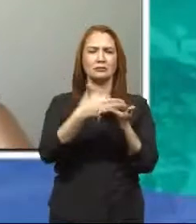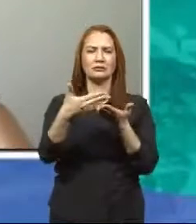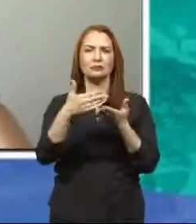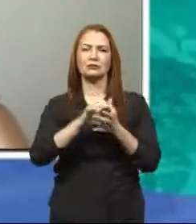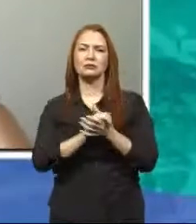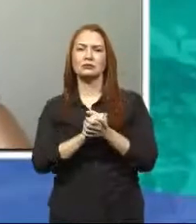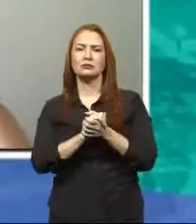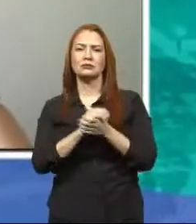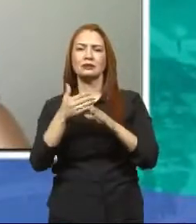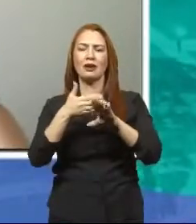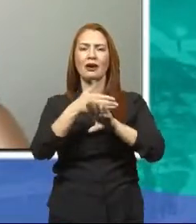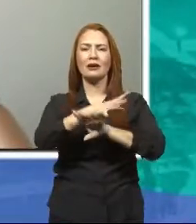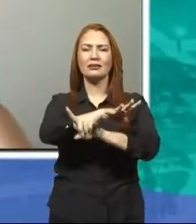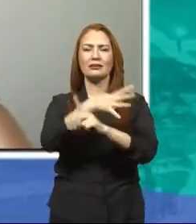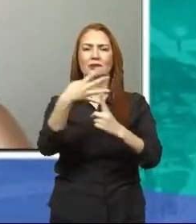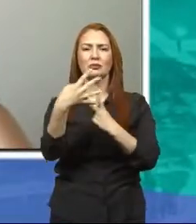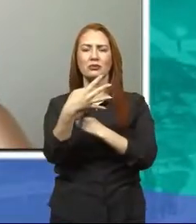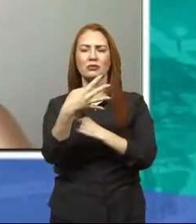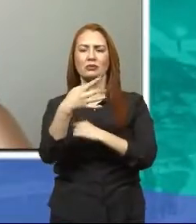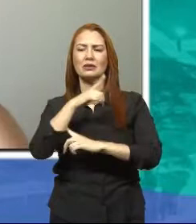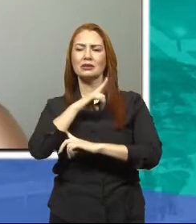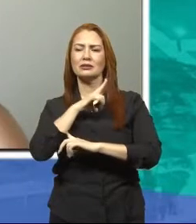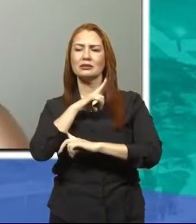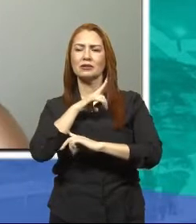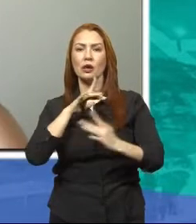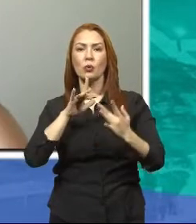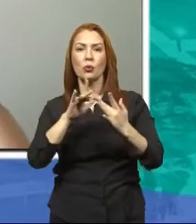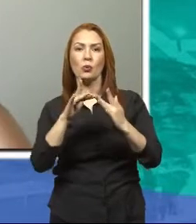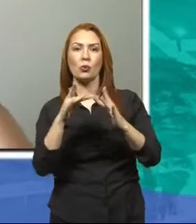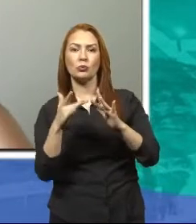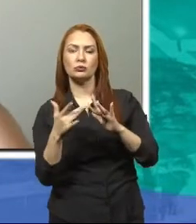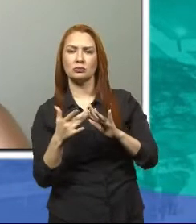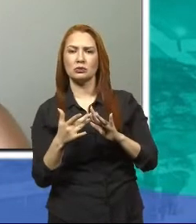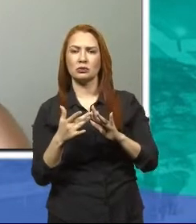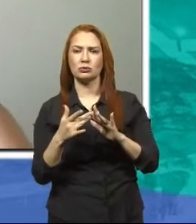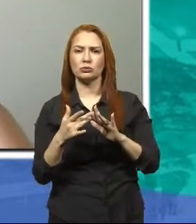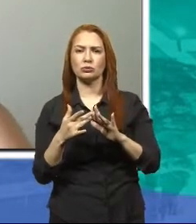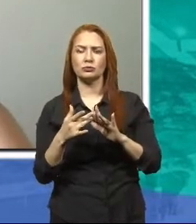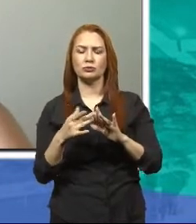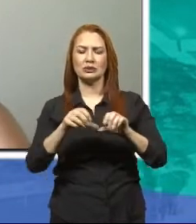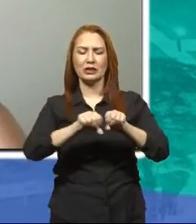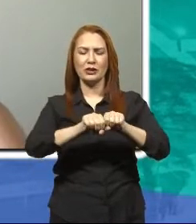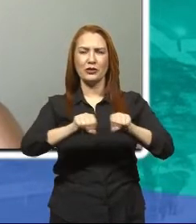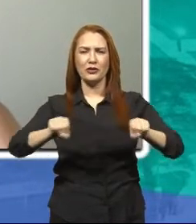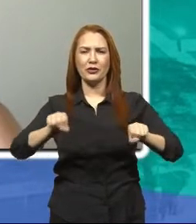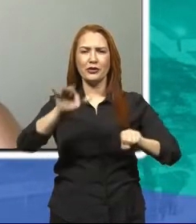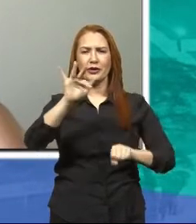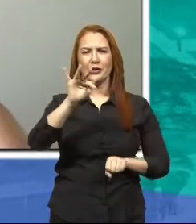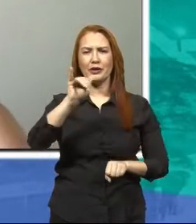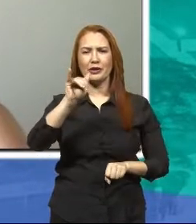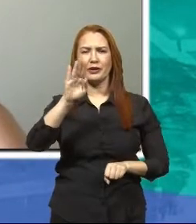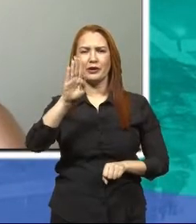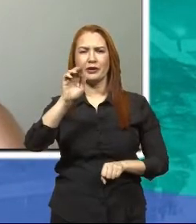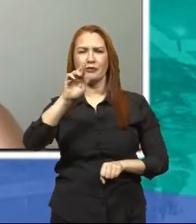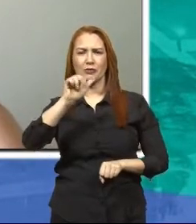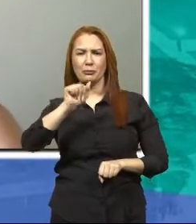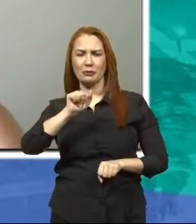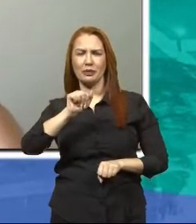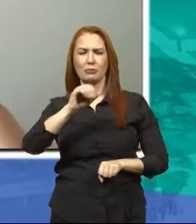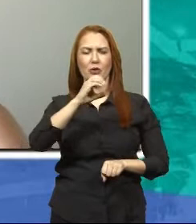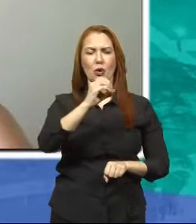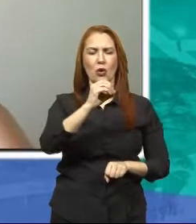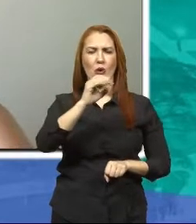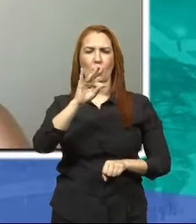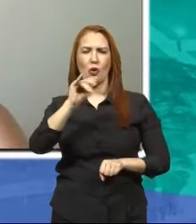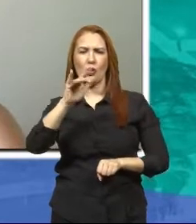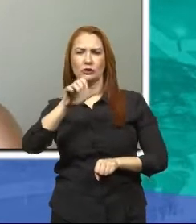que vai estar conectada a servidores e fibras óticas. Então, essa característica aí,